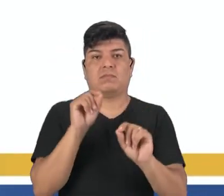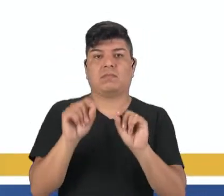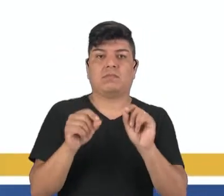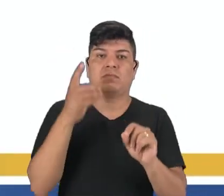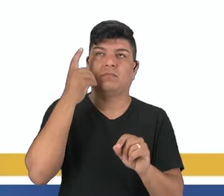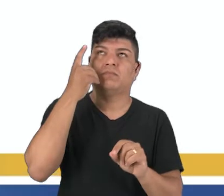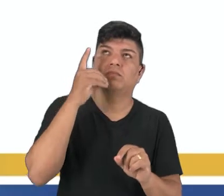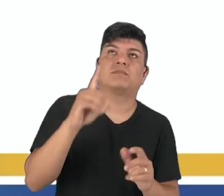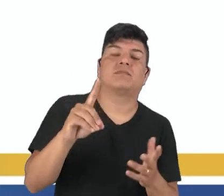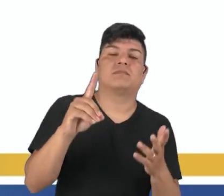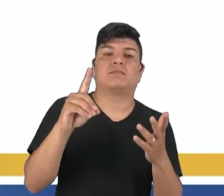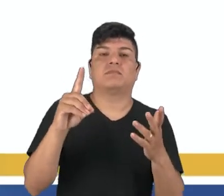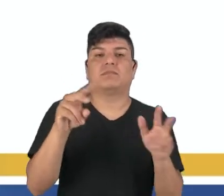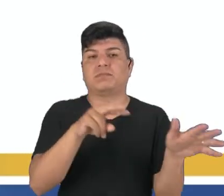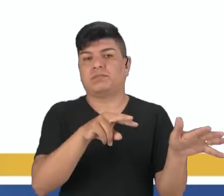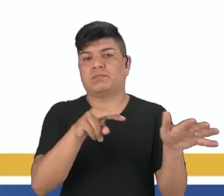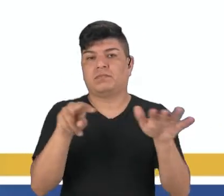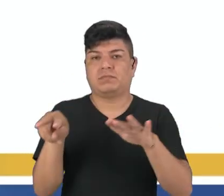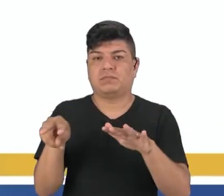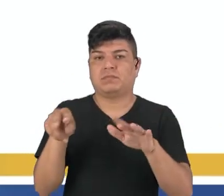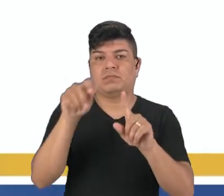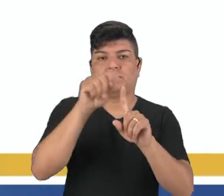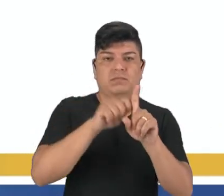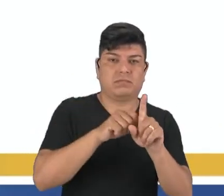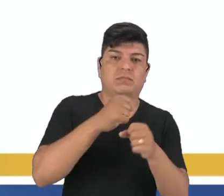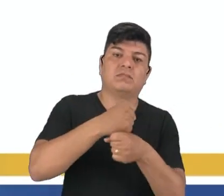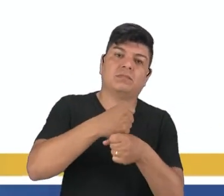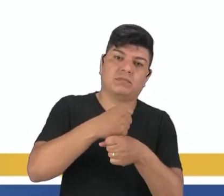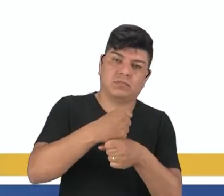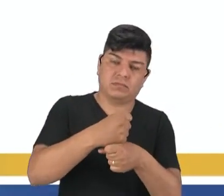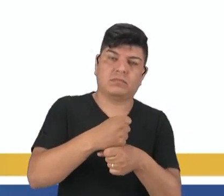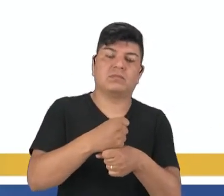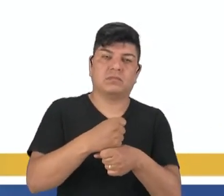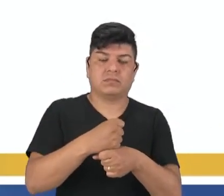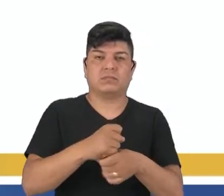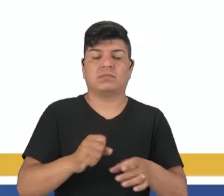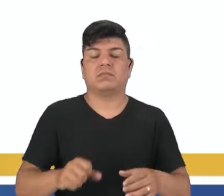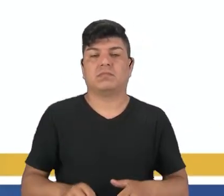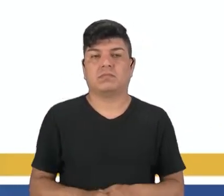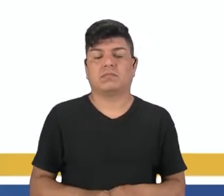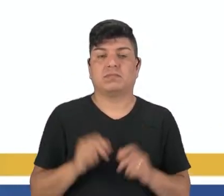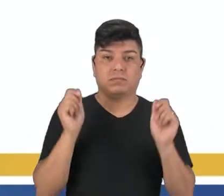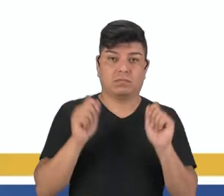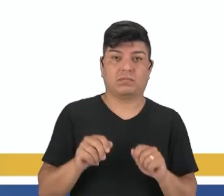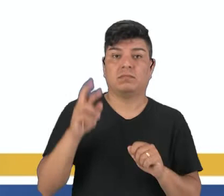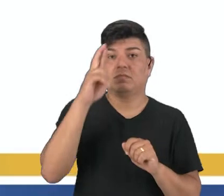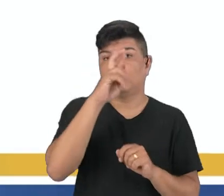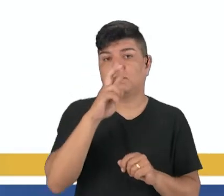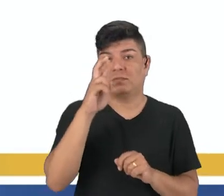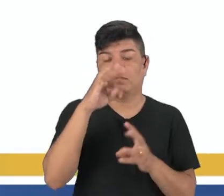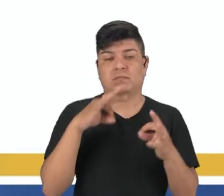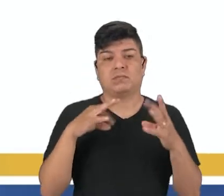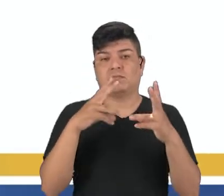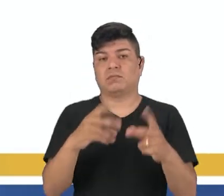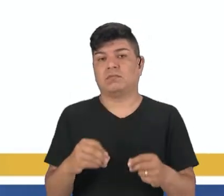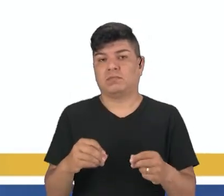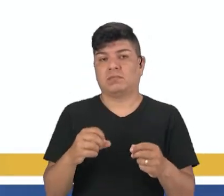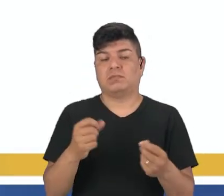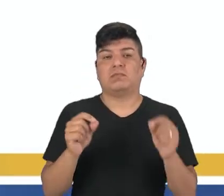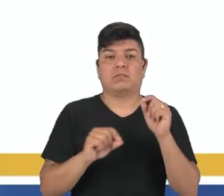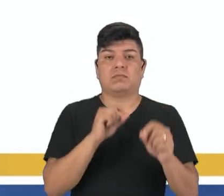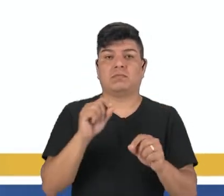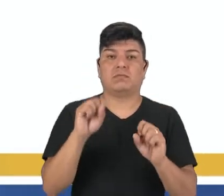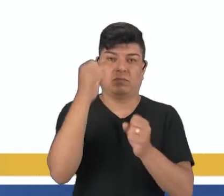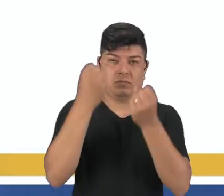determinamos dia, semana, meses e anos, né? Podemos observar que toda